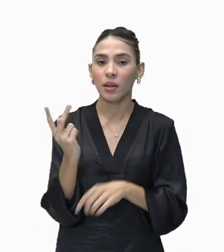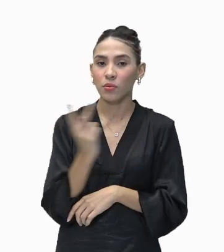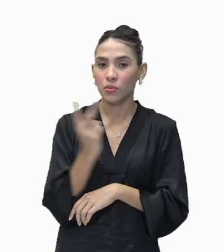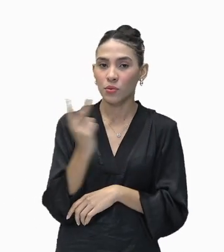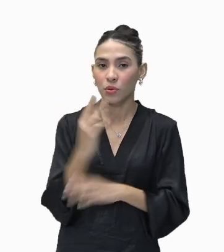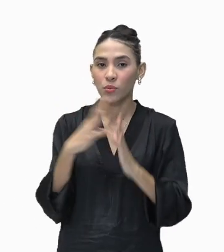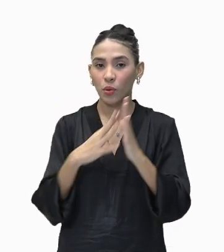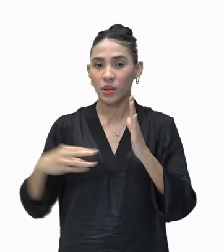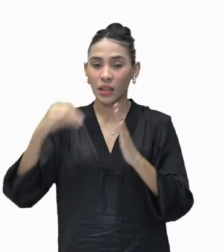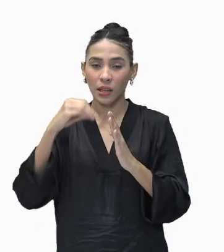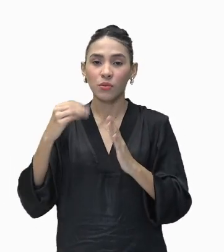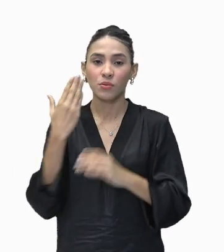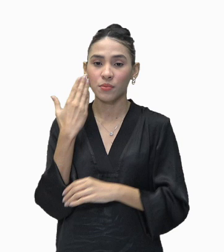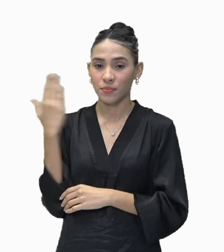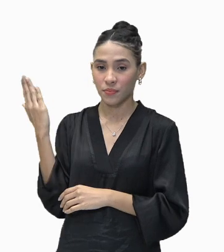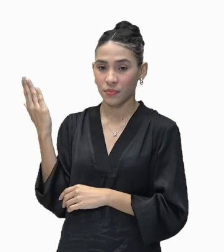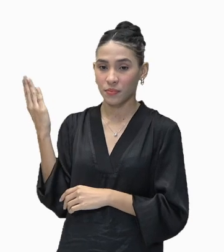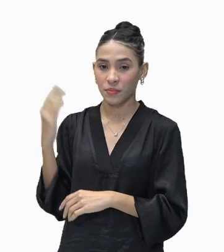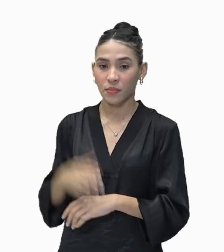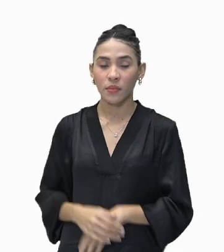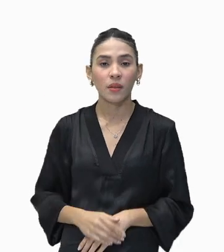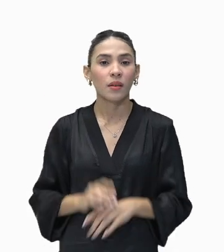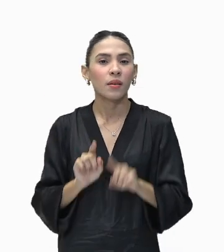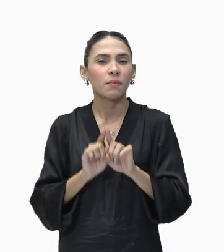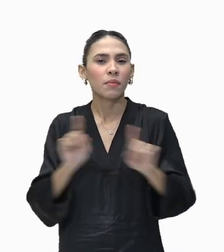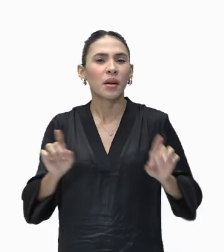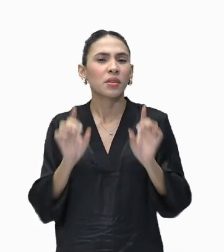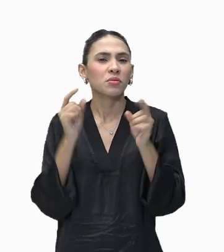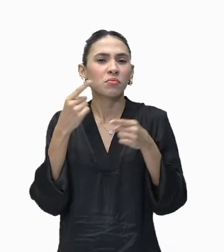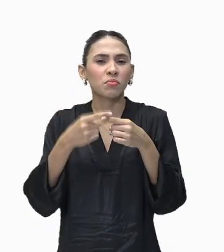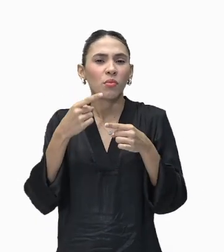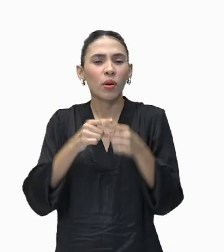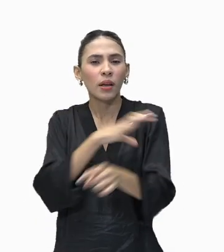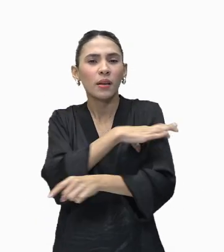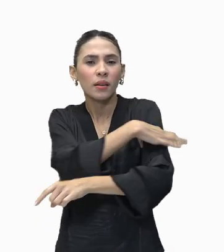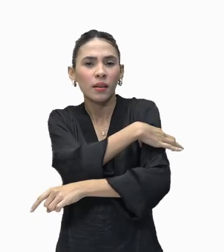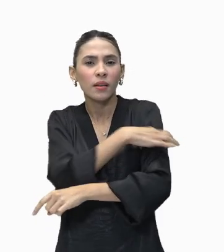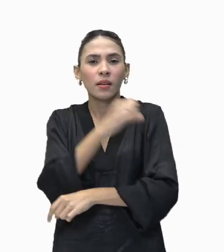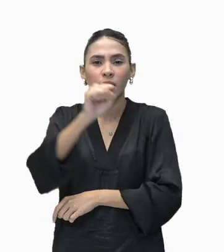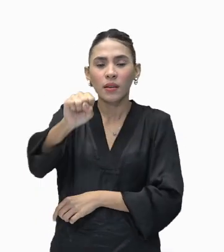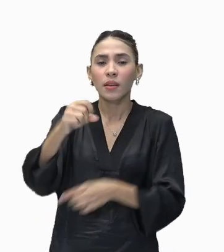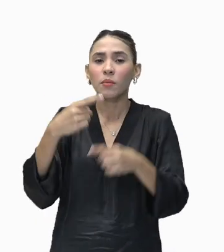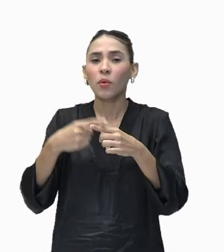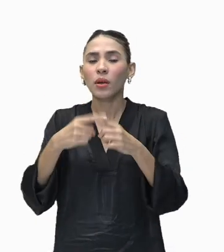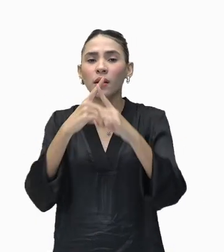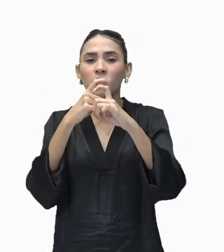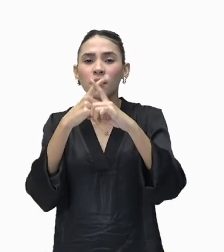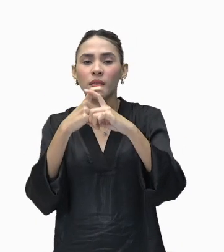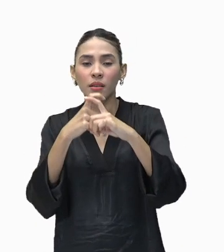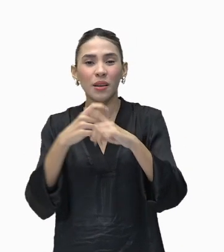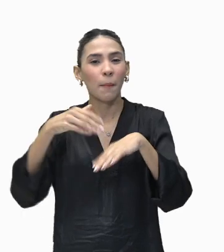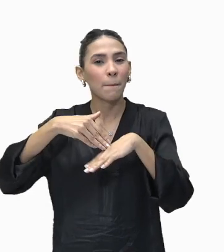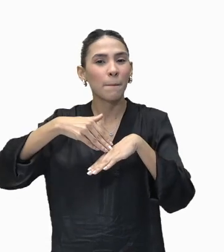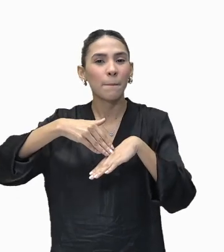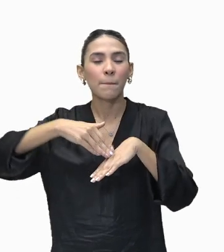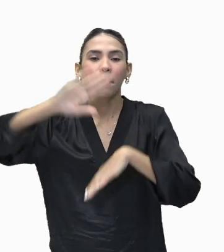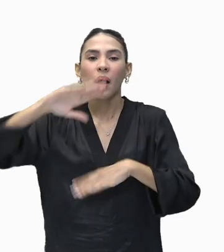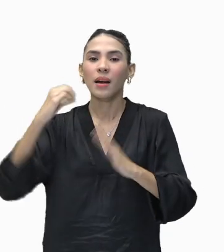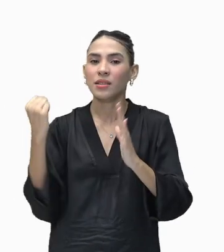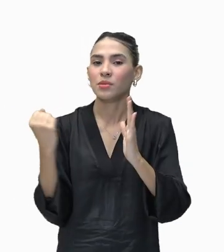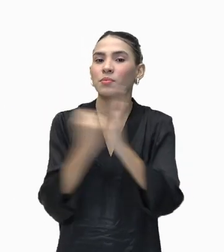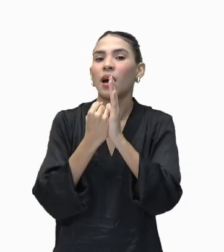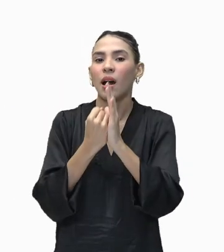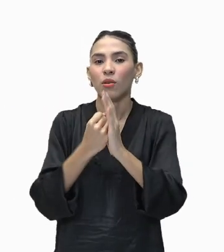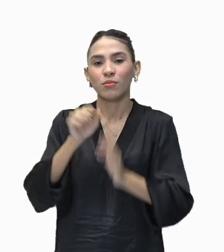tendência ideológica. Ok? Mas por que especialmente aqui nazismo e fascismo? Porque são os que mais vão se destacar em cenário